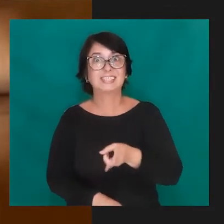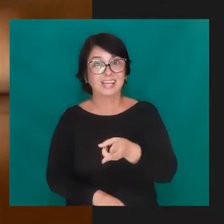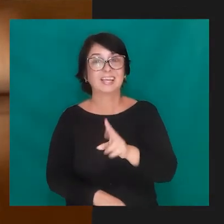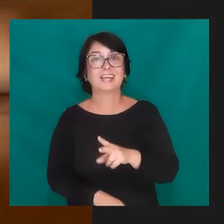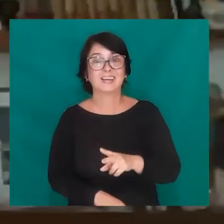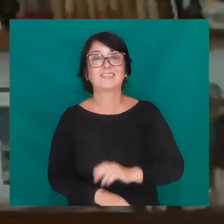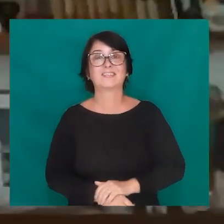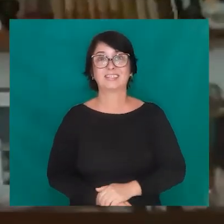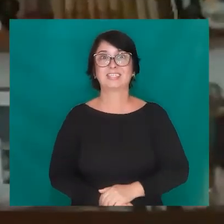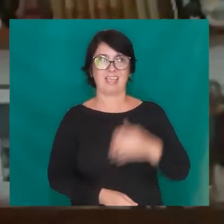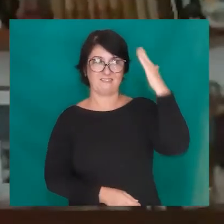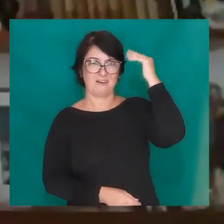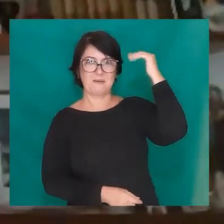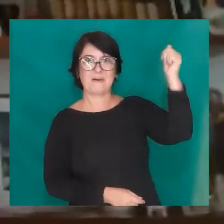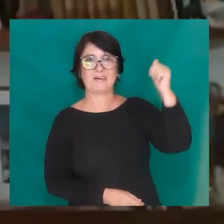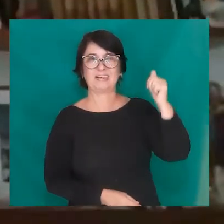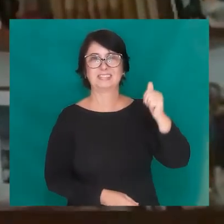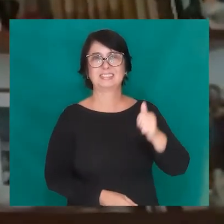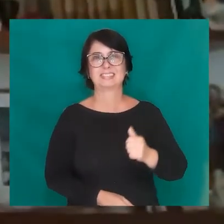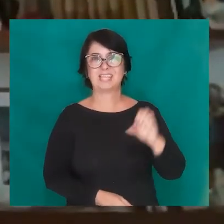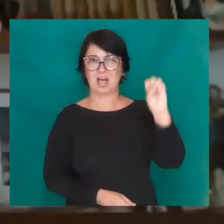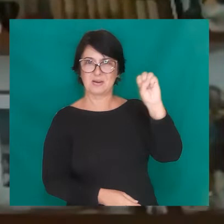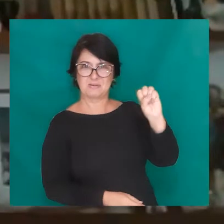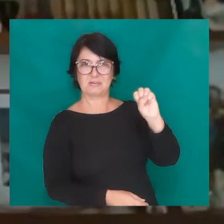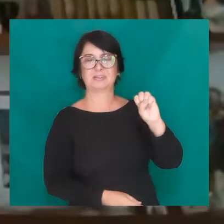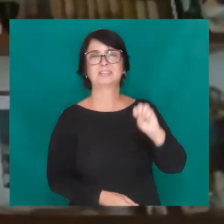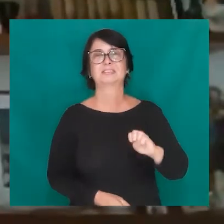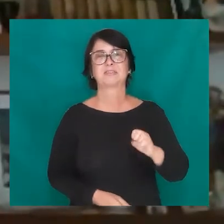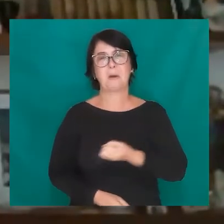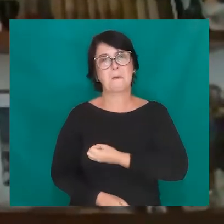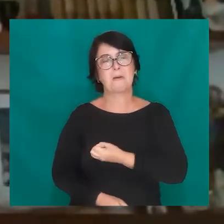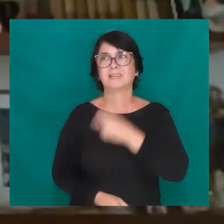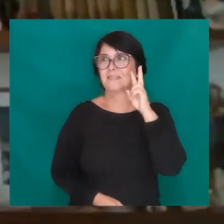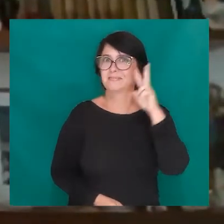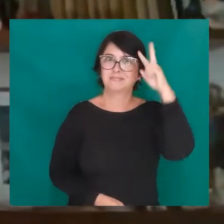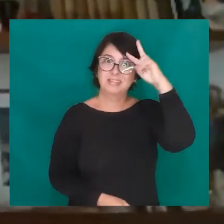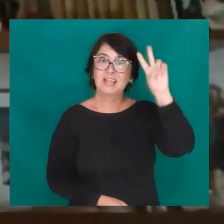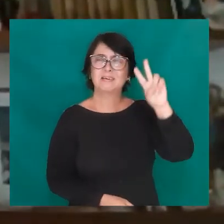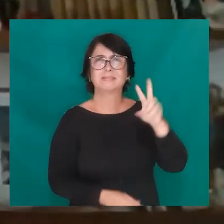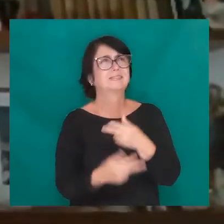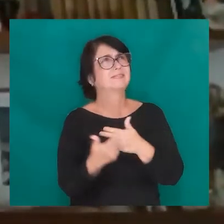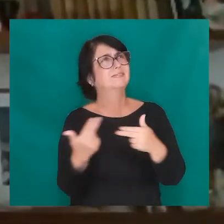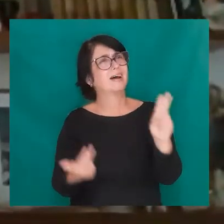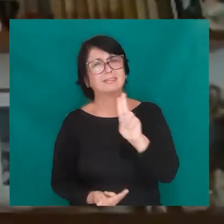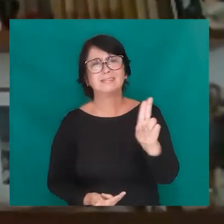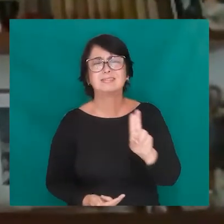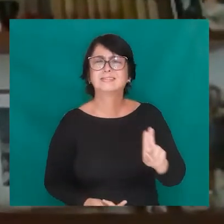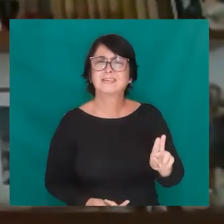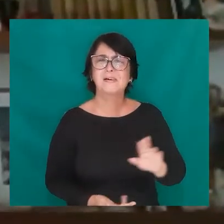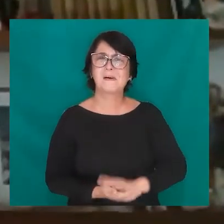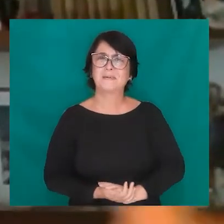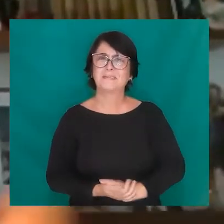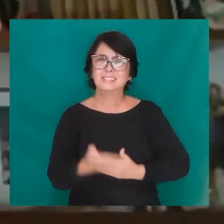Ainda hoje procuram aquela, né? Aquela Super 8, selo verde, aquela coisa, né? Isso. Mas eu me lembro de várias outras, assim, se o seu Romeu tinha